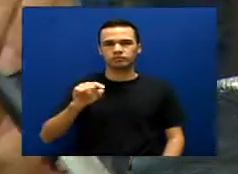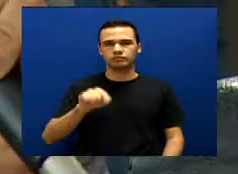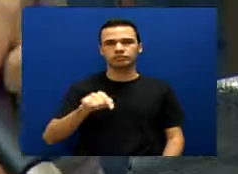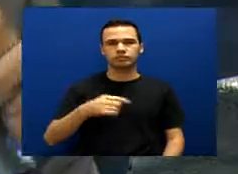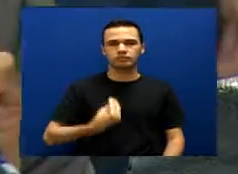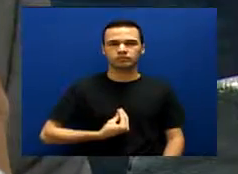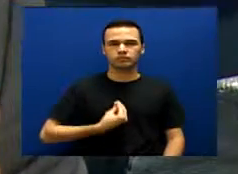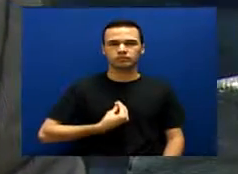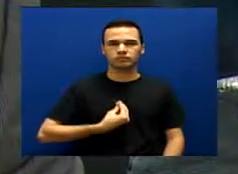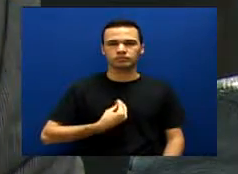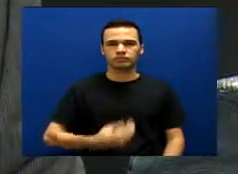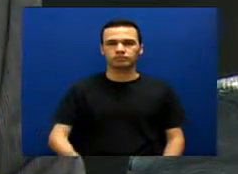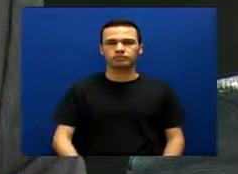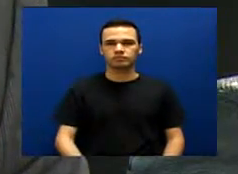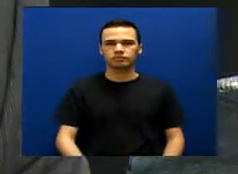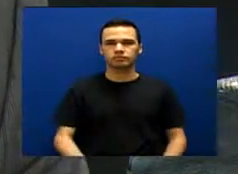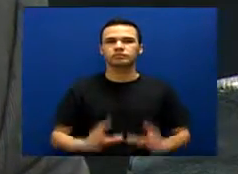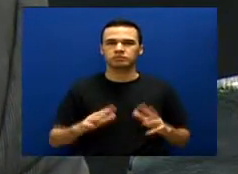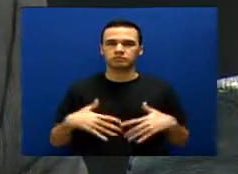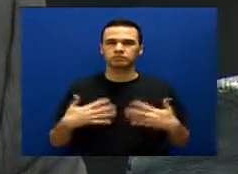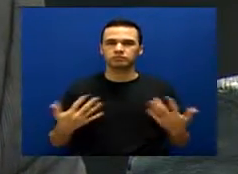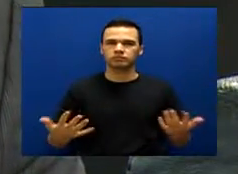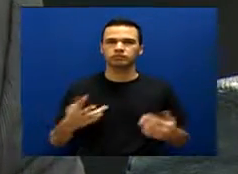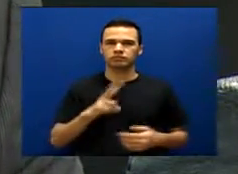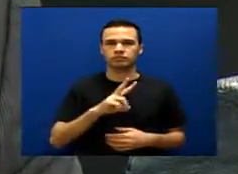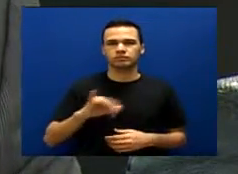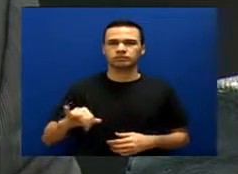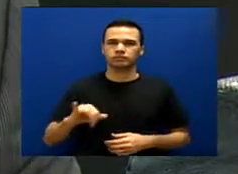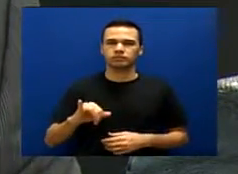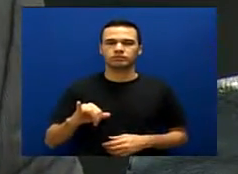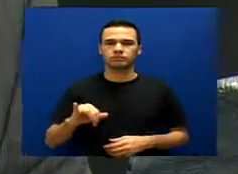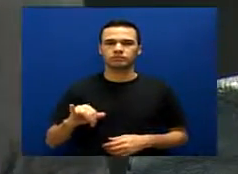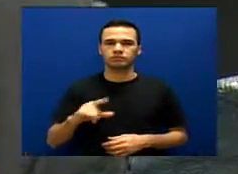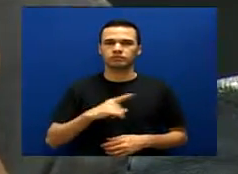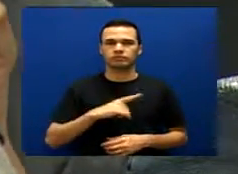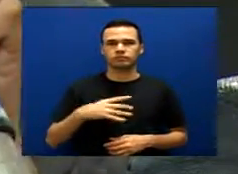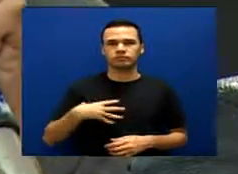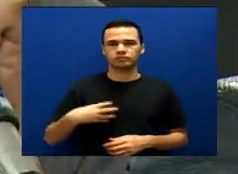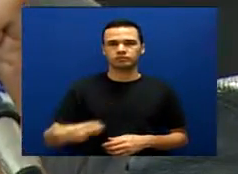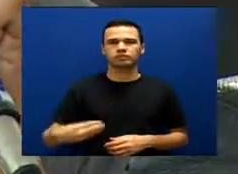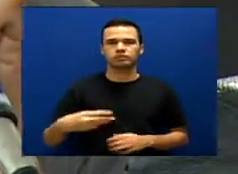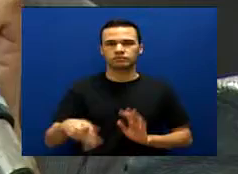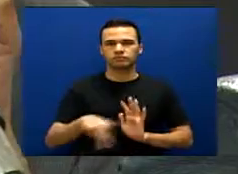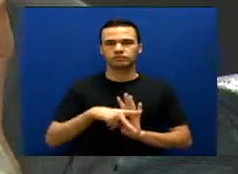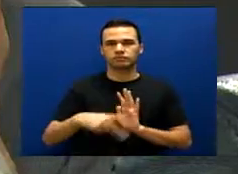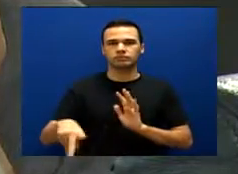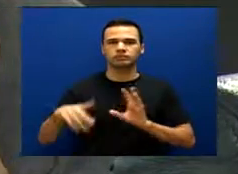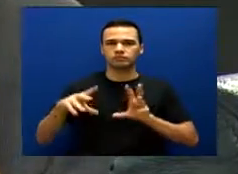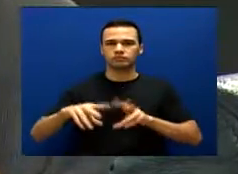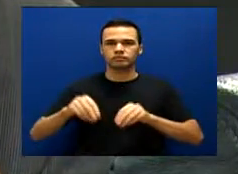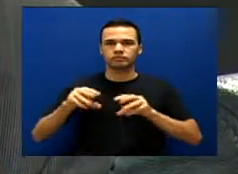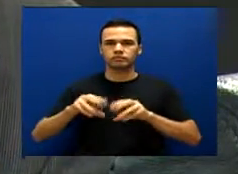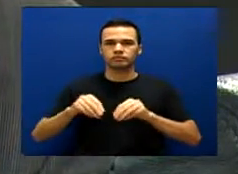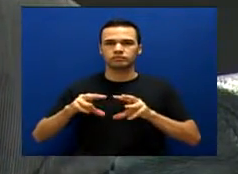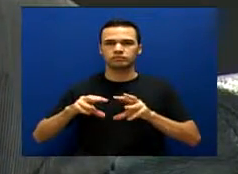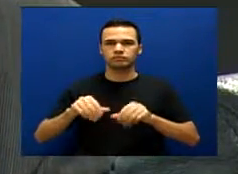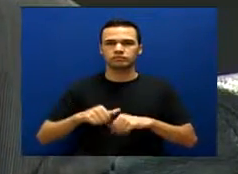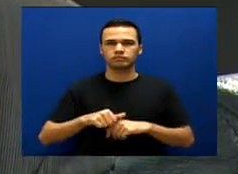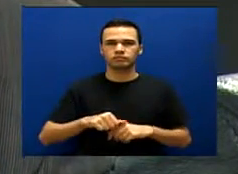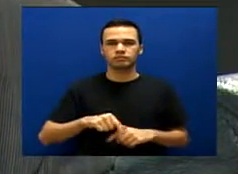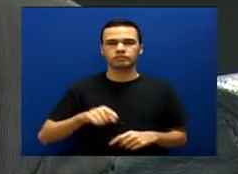foram alcançadas. Então, vai aqui na condição de filho da terra, vereador Vanderlei. Eu que